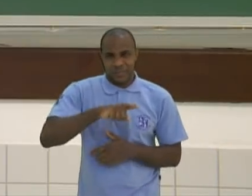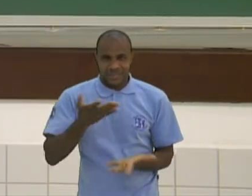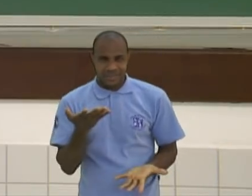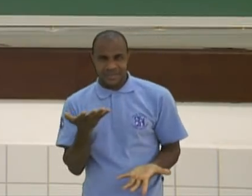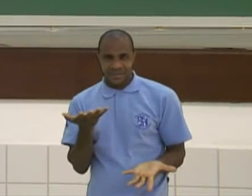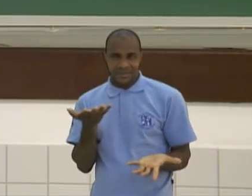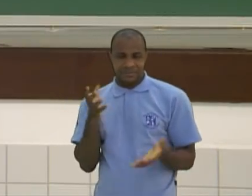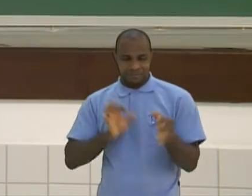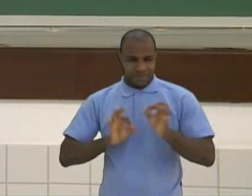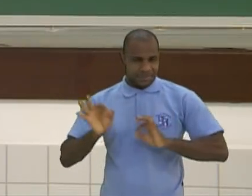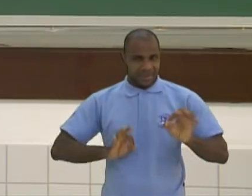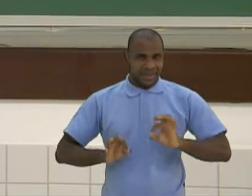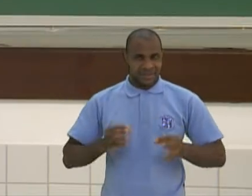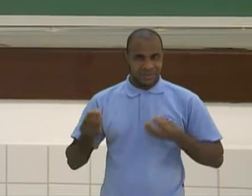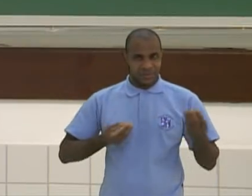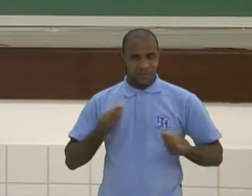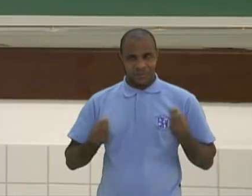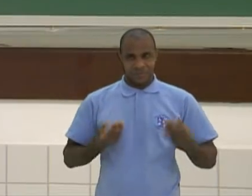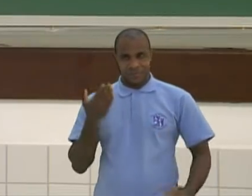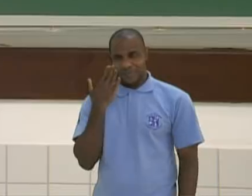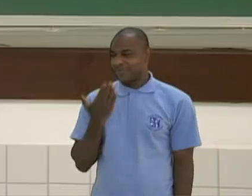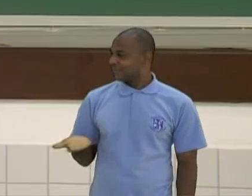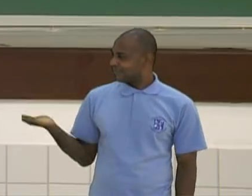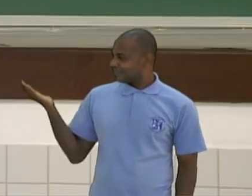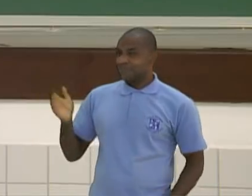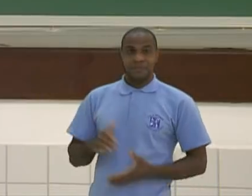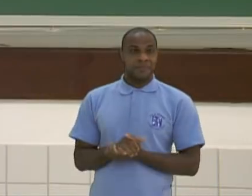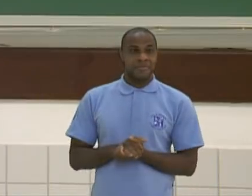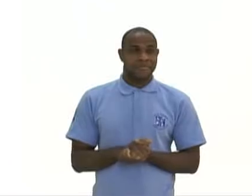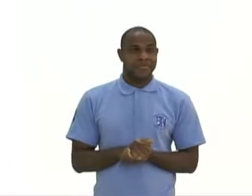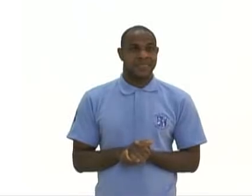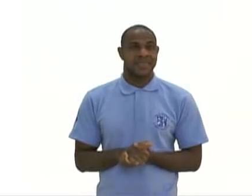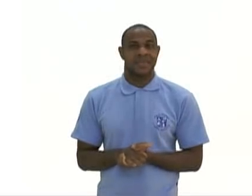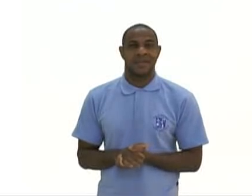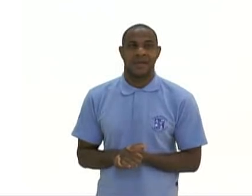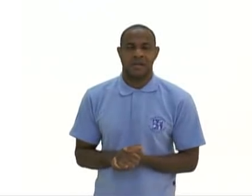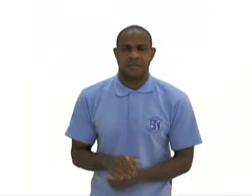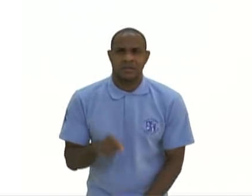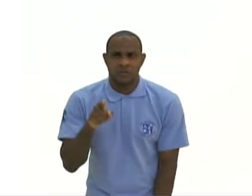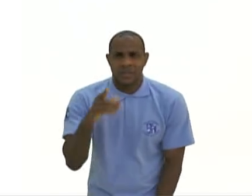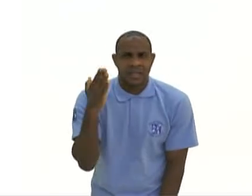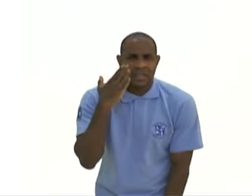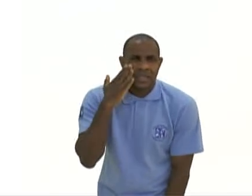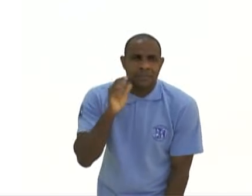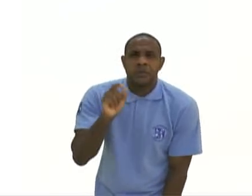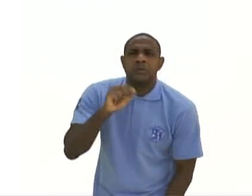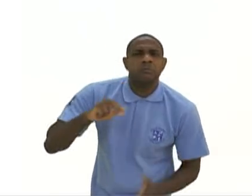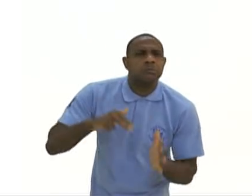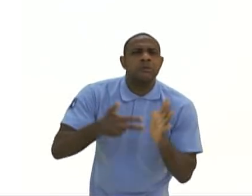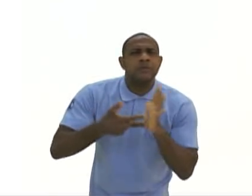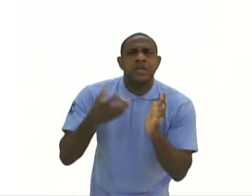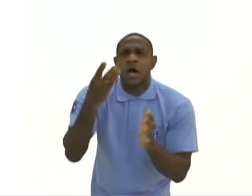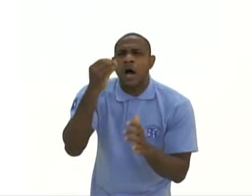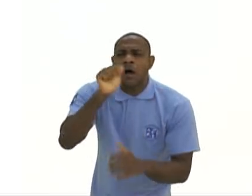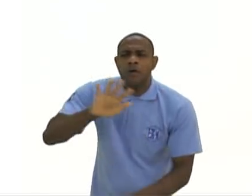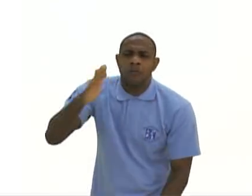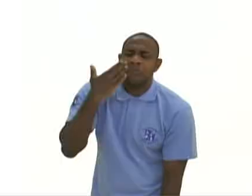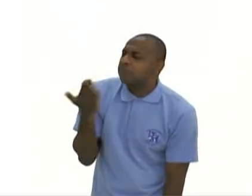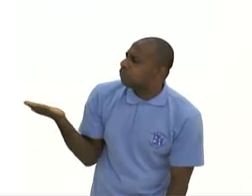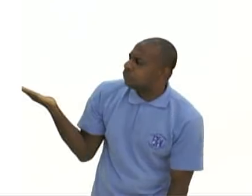aula. Preparados? Preciso da ajudinha de vocês aí. Vamos lá? Você saberia dizer a que se refere essa imagem?